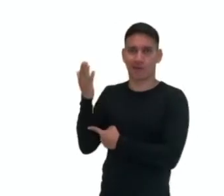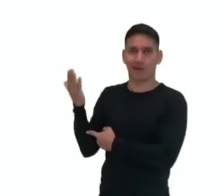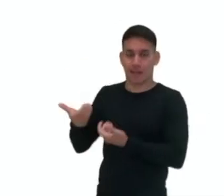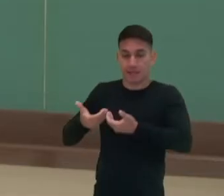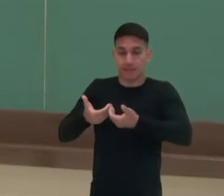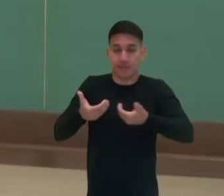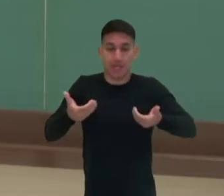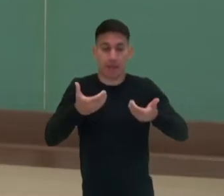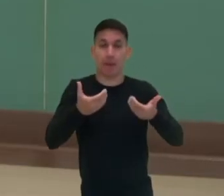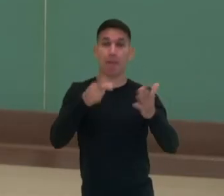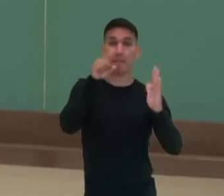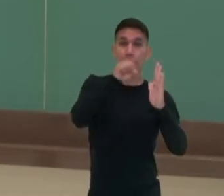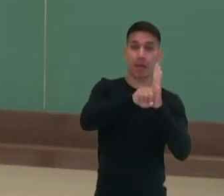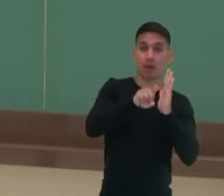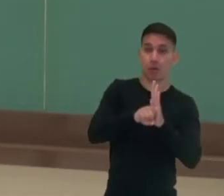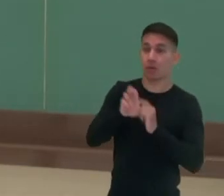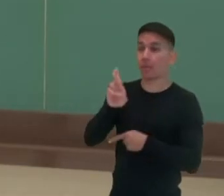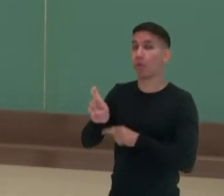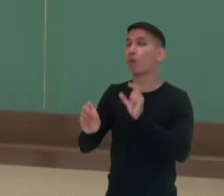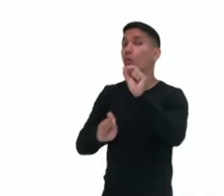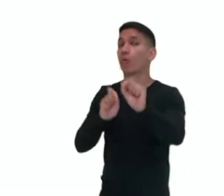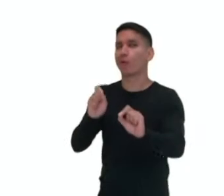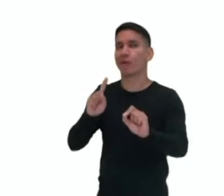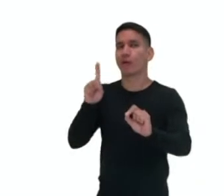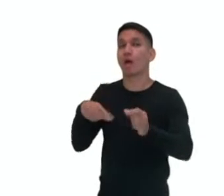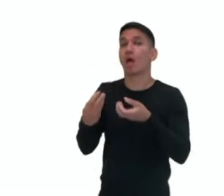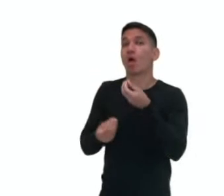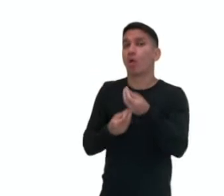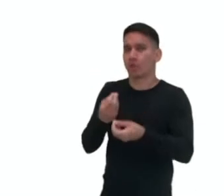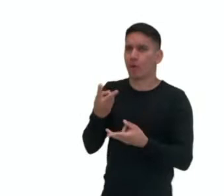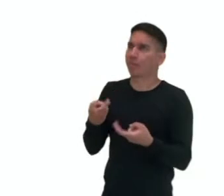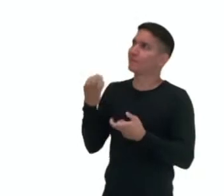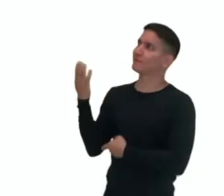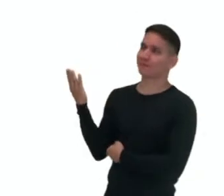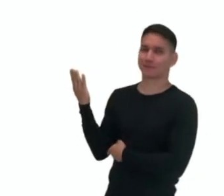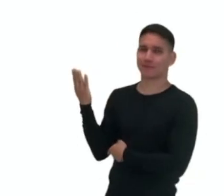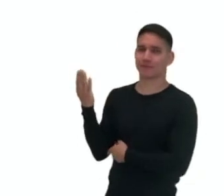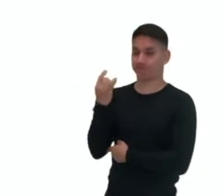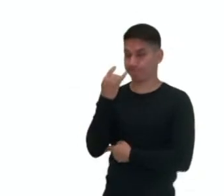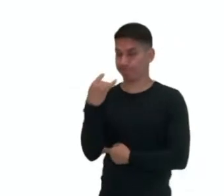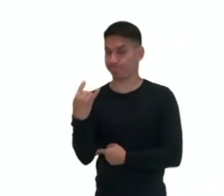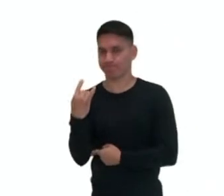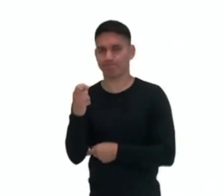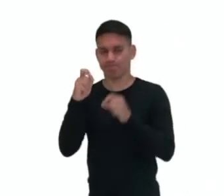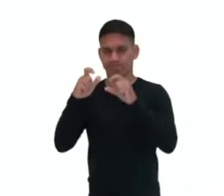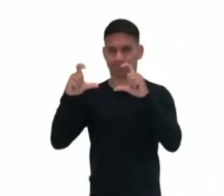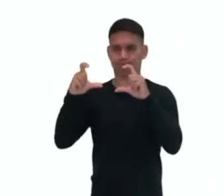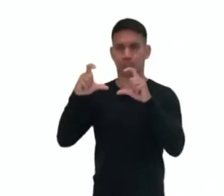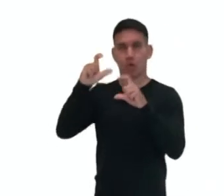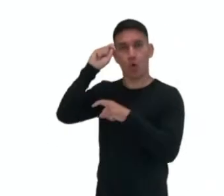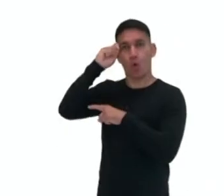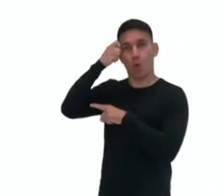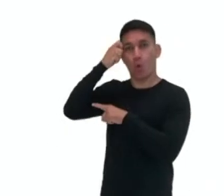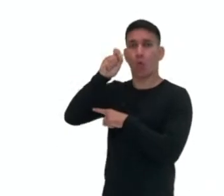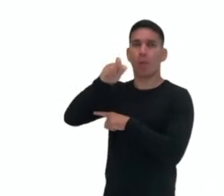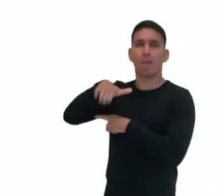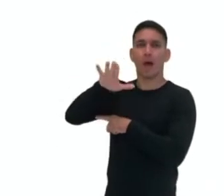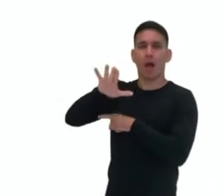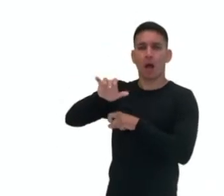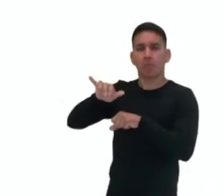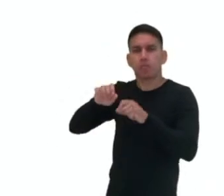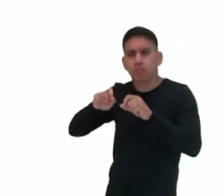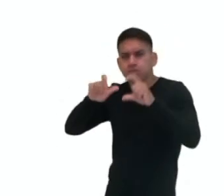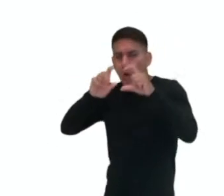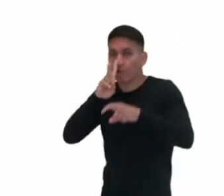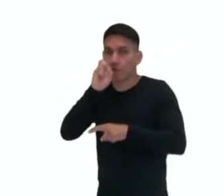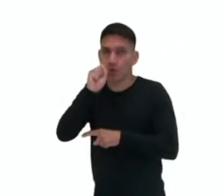separar pergunta de resposta foi o quê? Como você já observou, as perguntas sempre em outra cor, ou seja, no texto